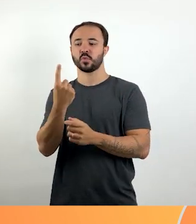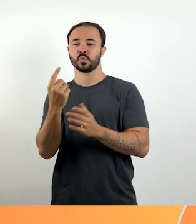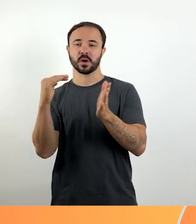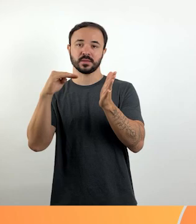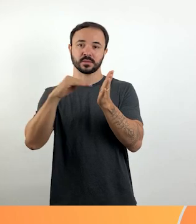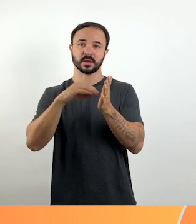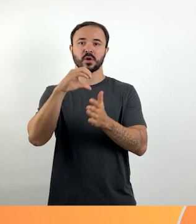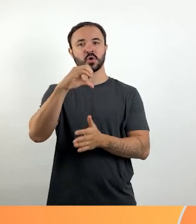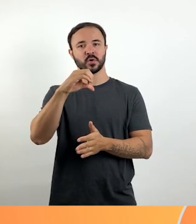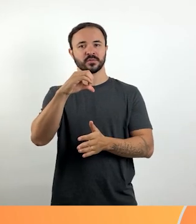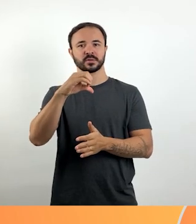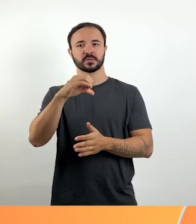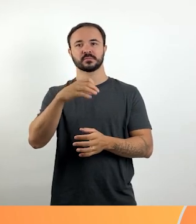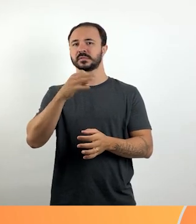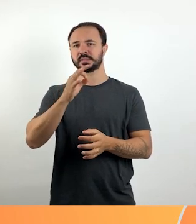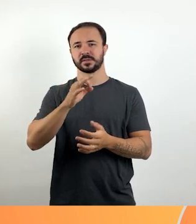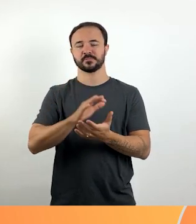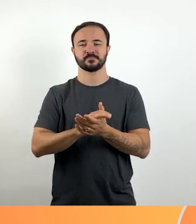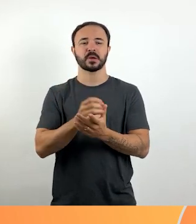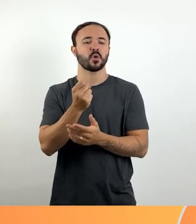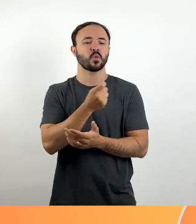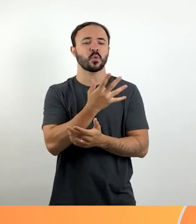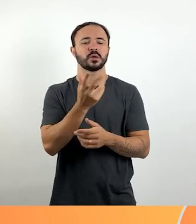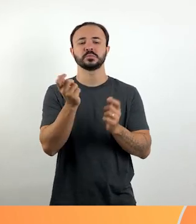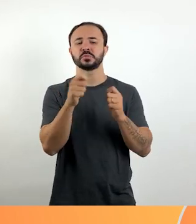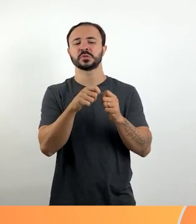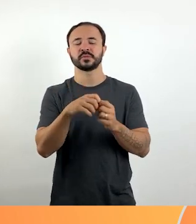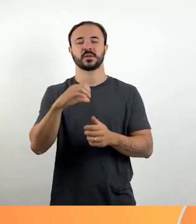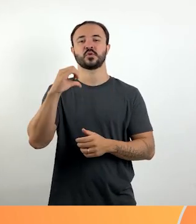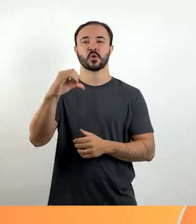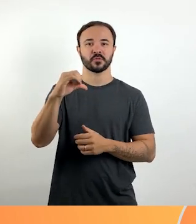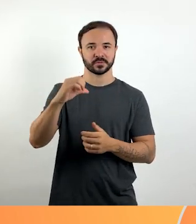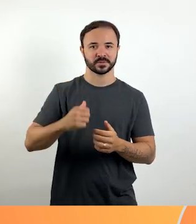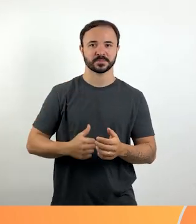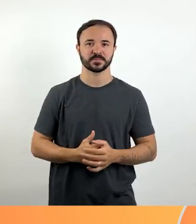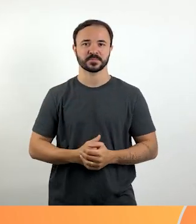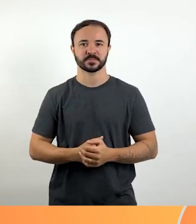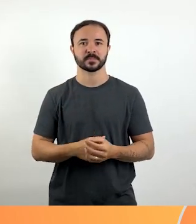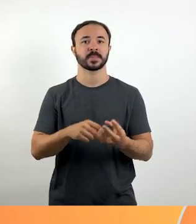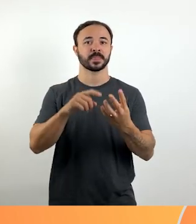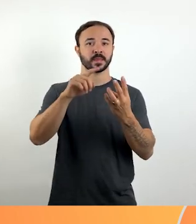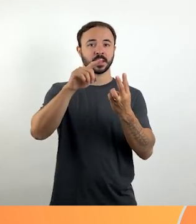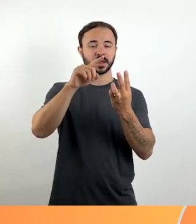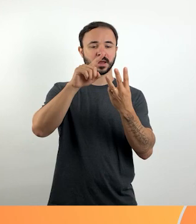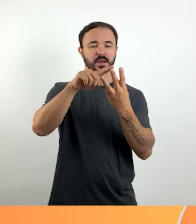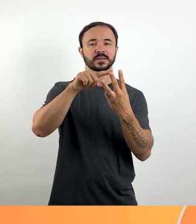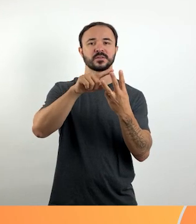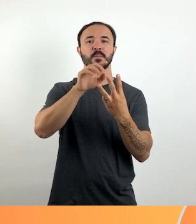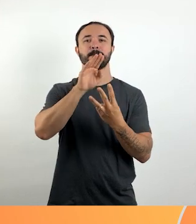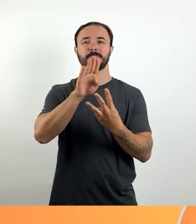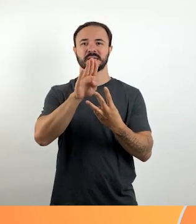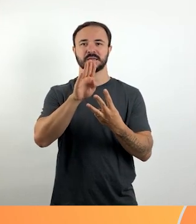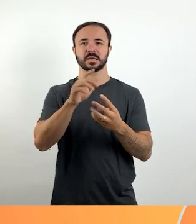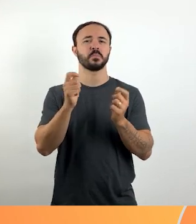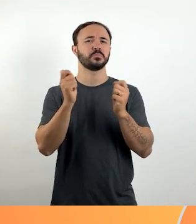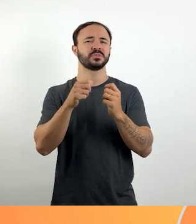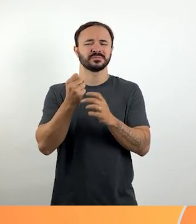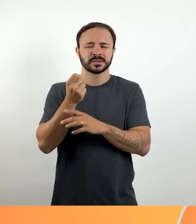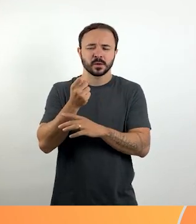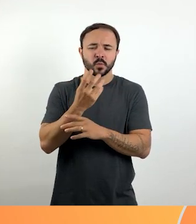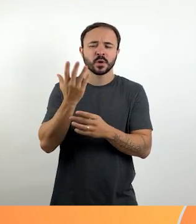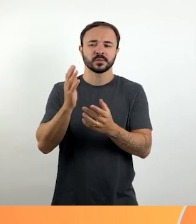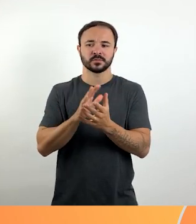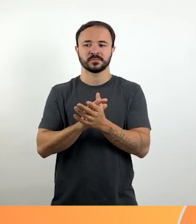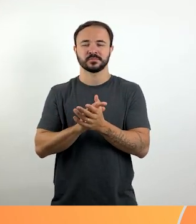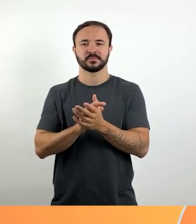possibilidades. E para o número B? B pode ser um valor que vai estar o quê? Entre 1,